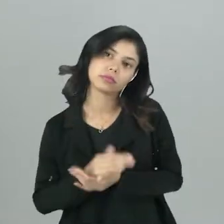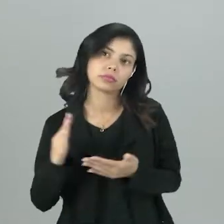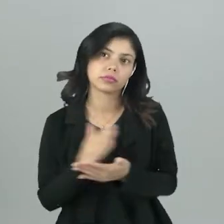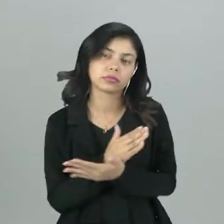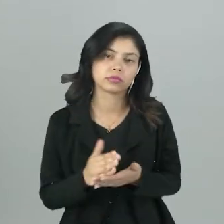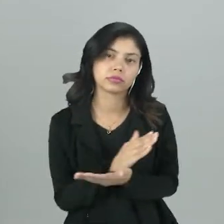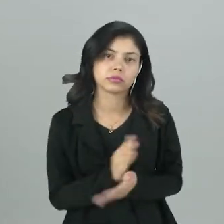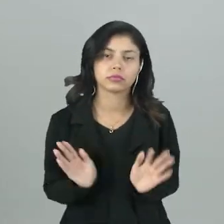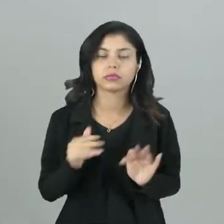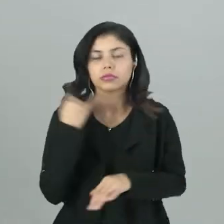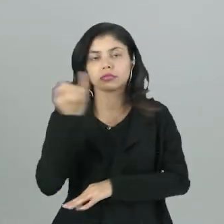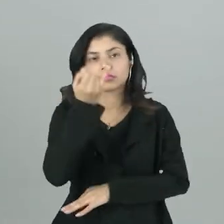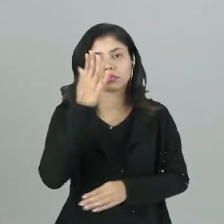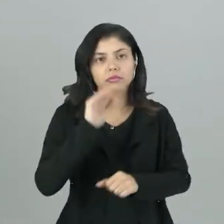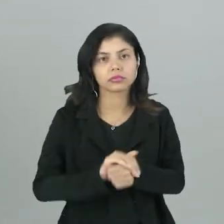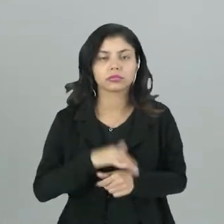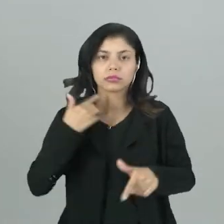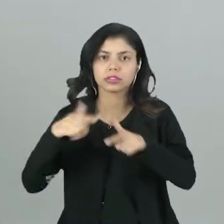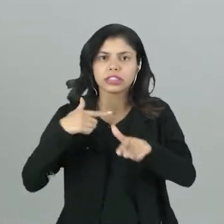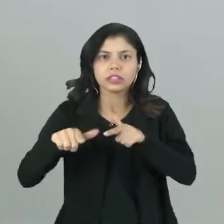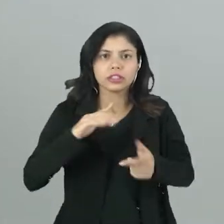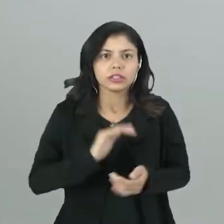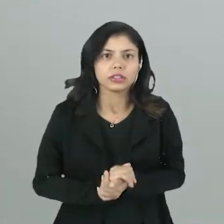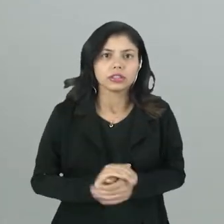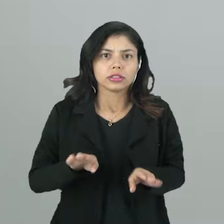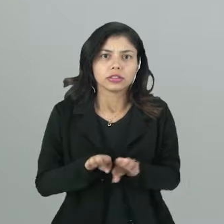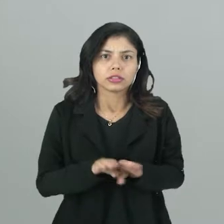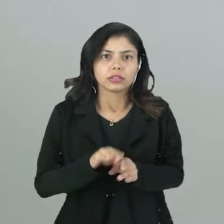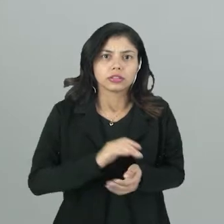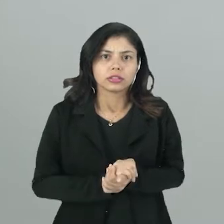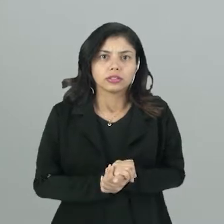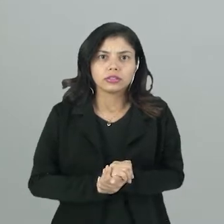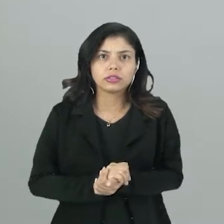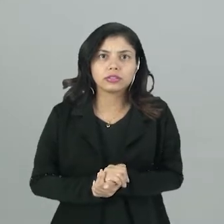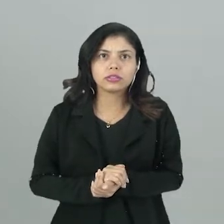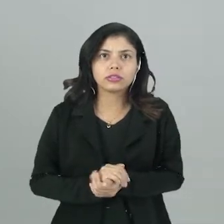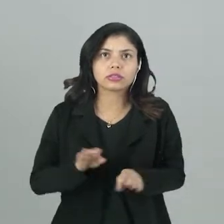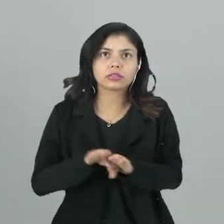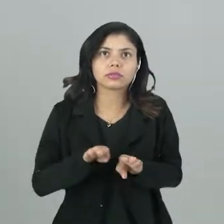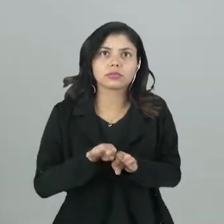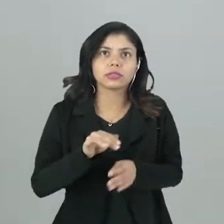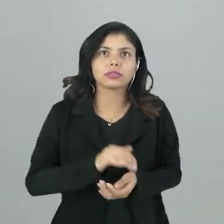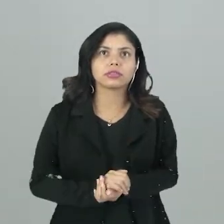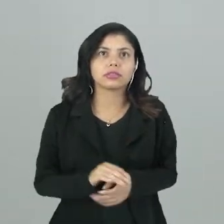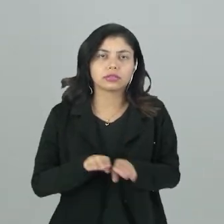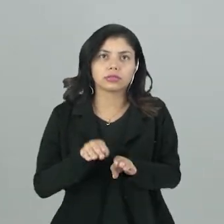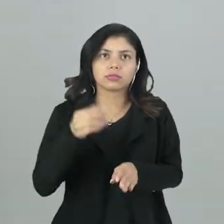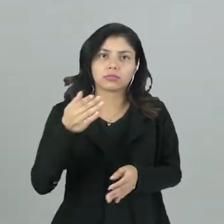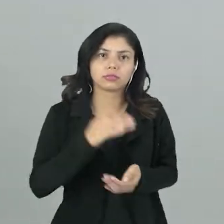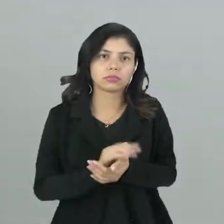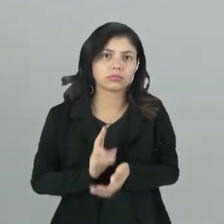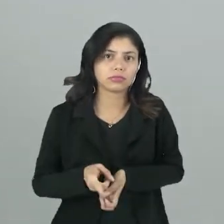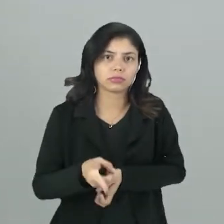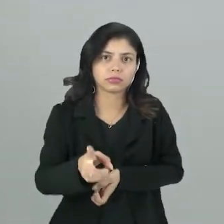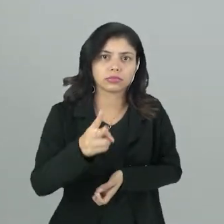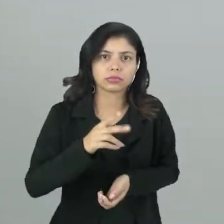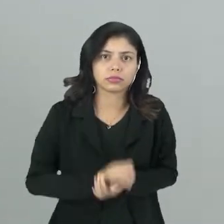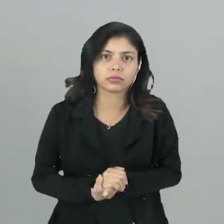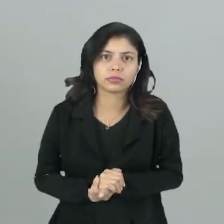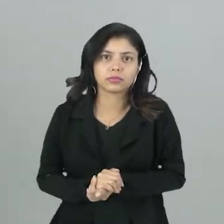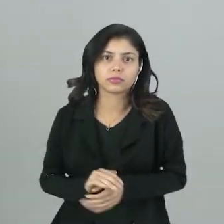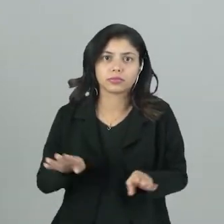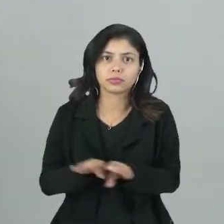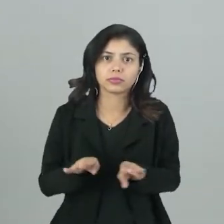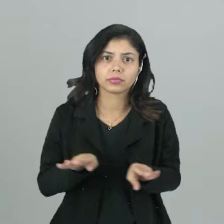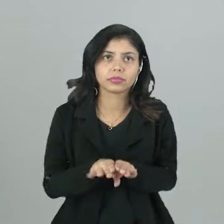alguma finalidade de trabalho, de convívio social, certo? Vamos lá continuar a ver um pouquinho melhor sobre esse